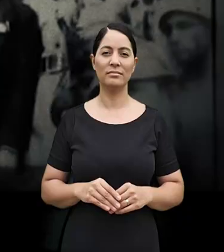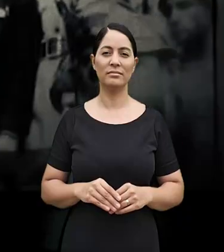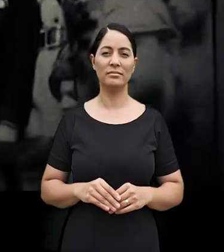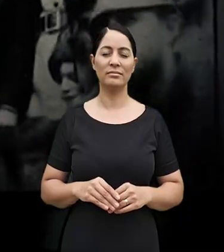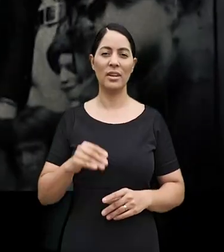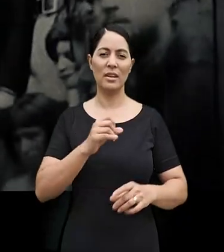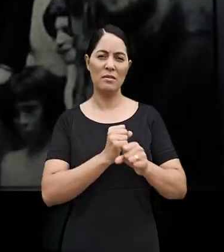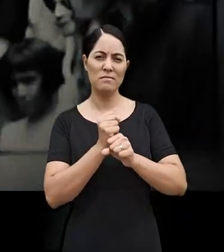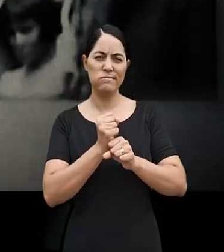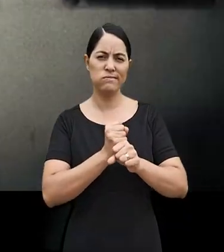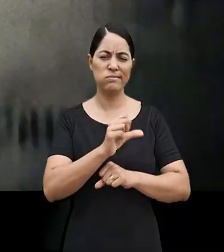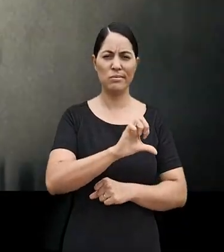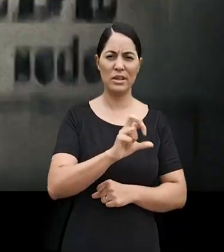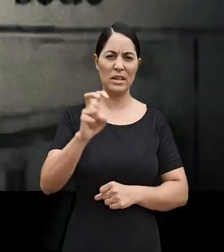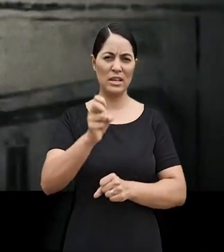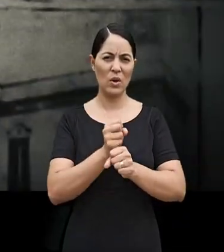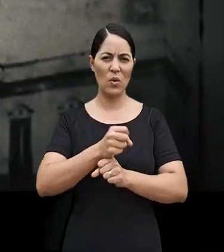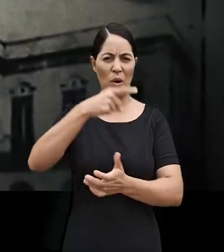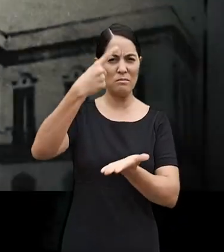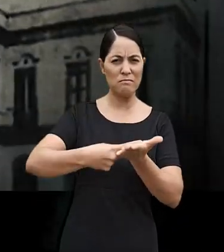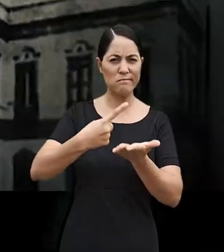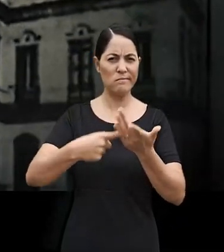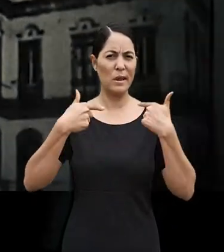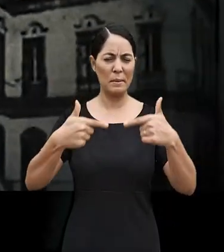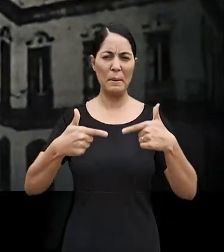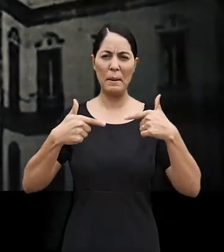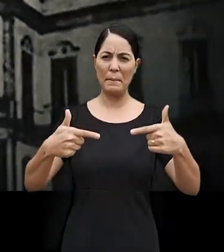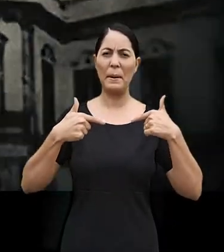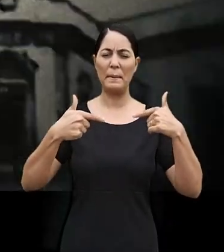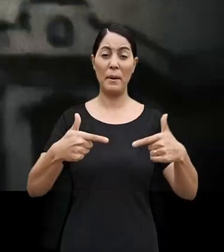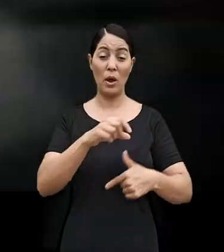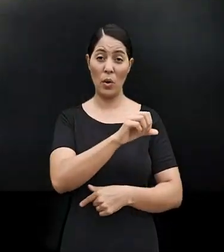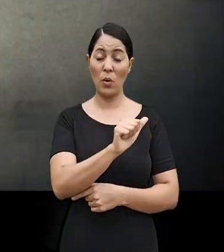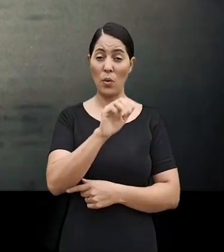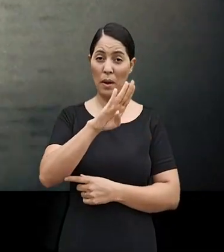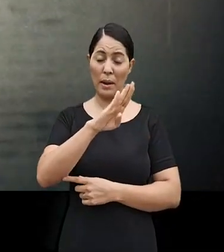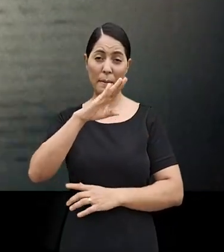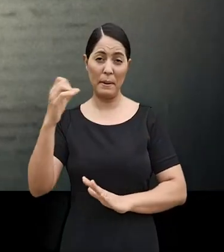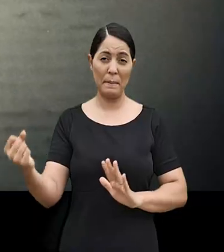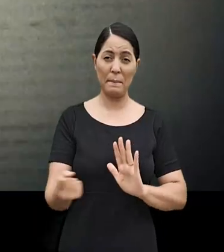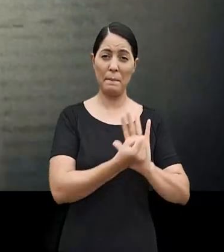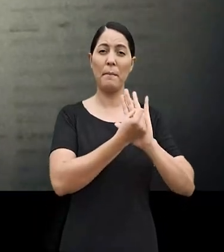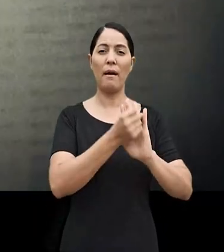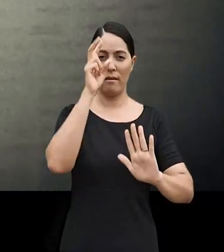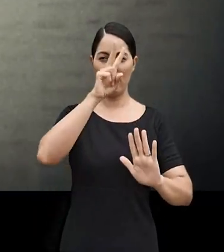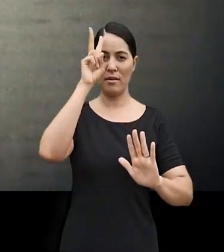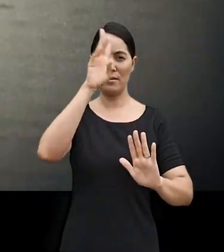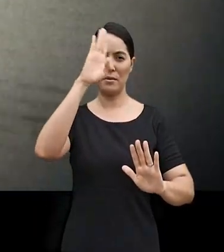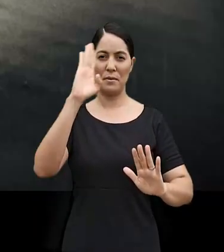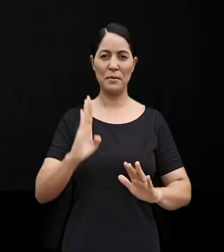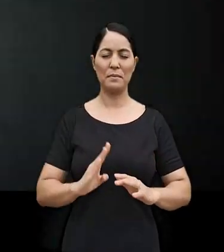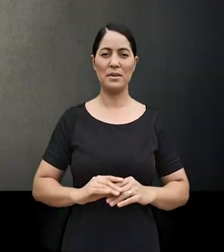Em 95 anos de luta e compromisso, a OAB foi protagonista de momentos marcantes da história nacional.